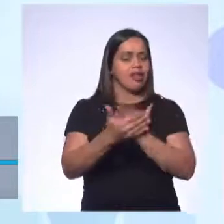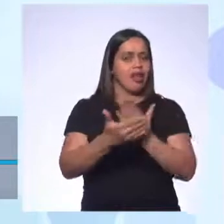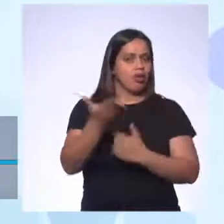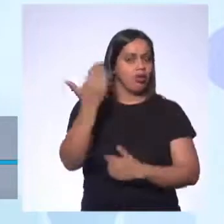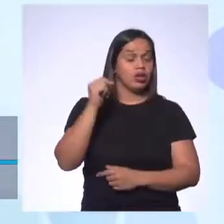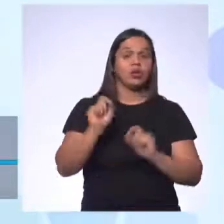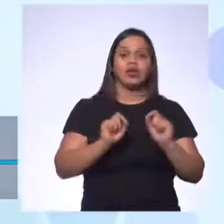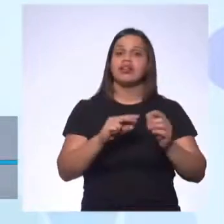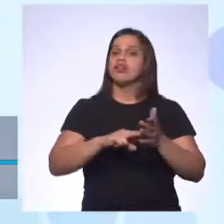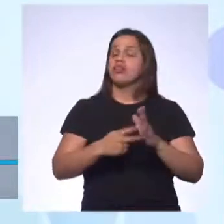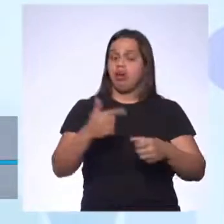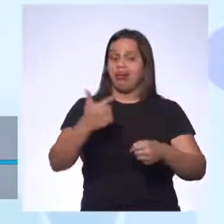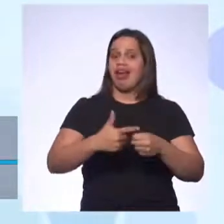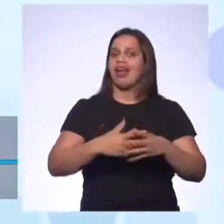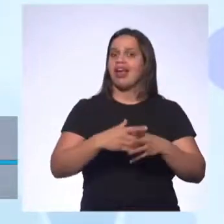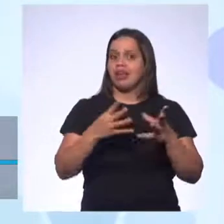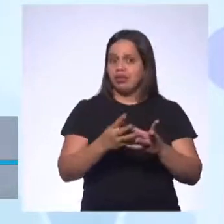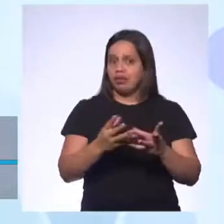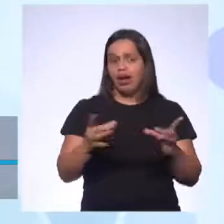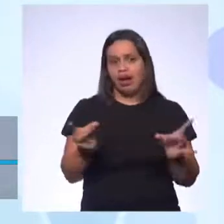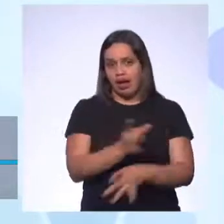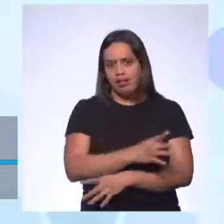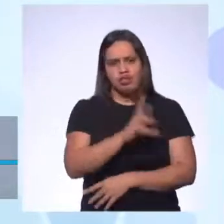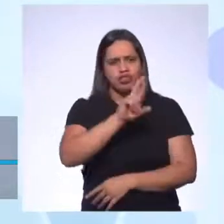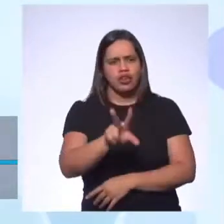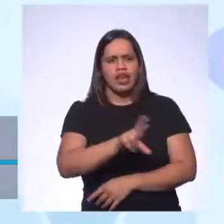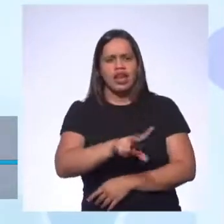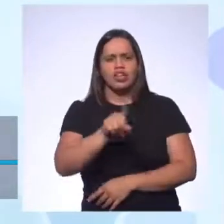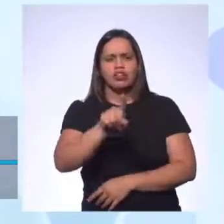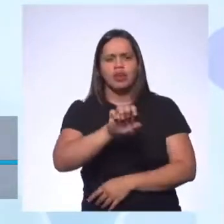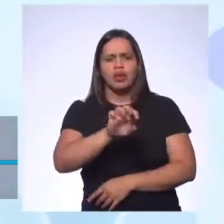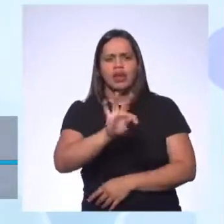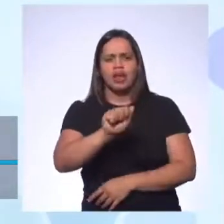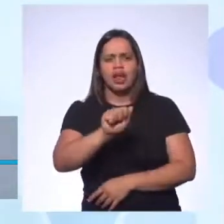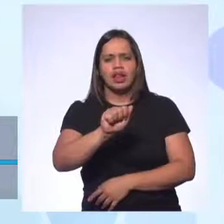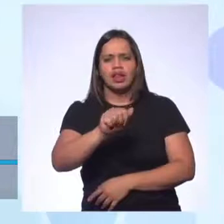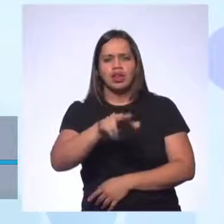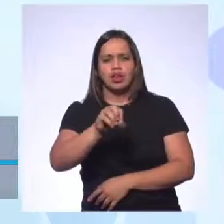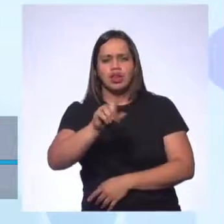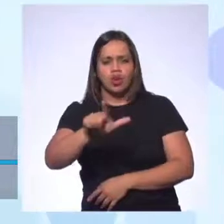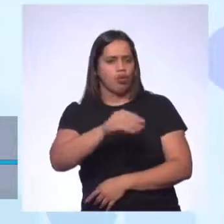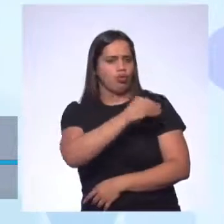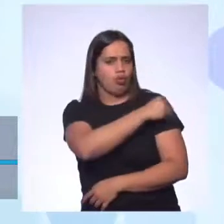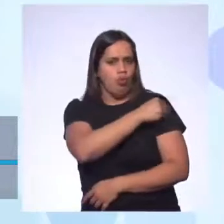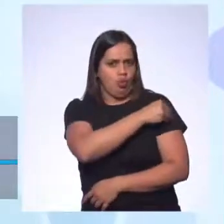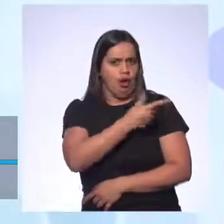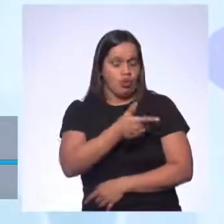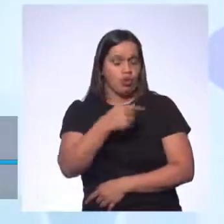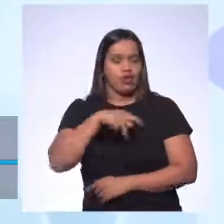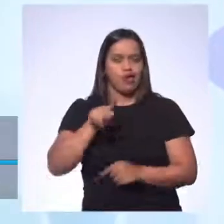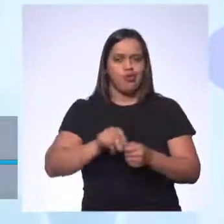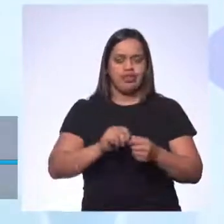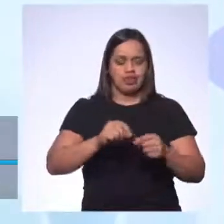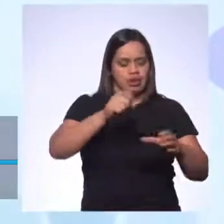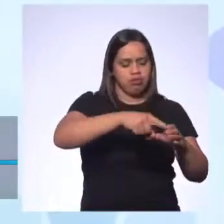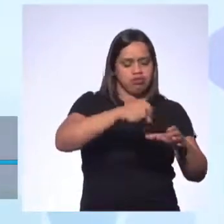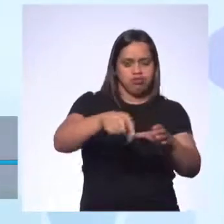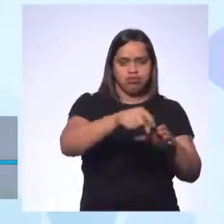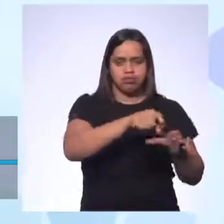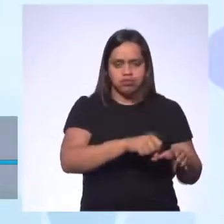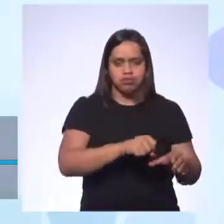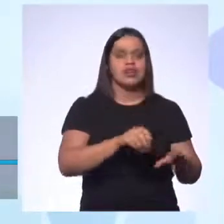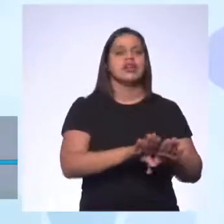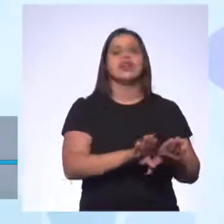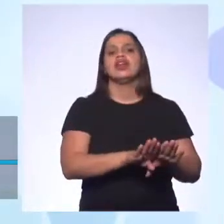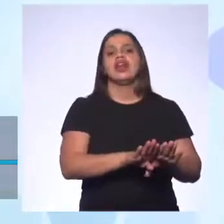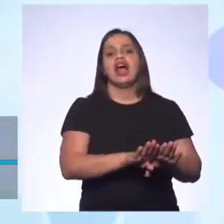finito. Ele é diferente, por exemplo, do etanol, né, do álcool, que eu vou plantando e aí, né, eu vou transformando a energia solar ali